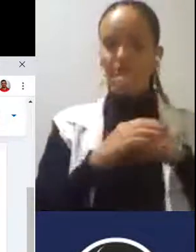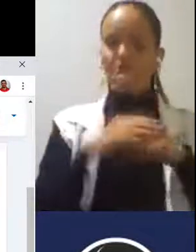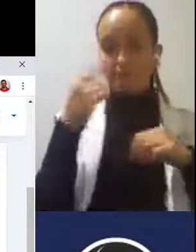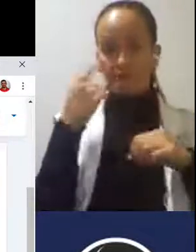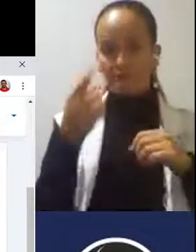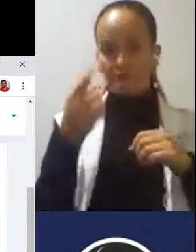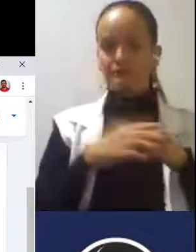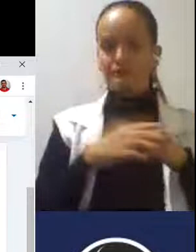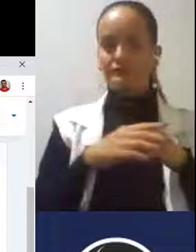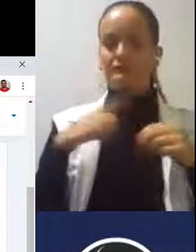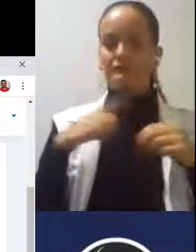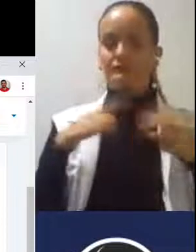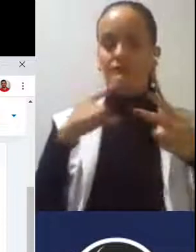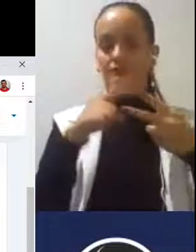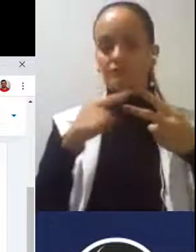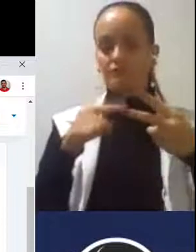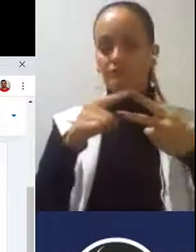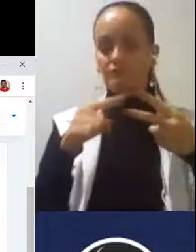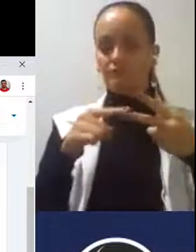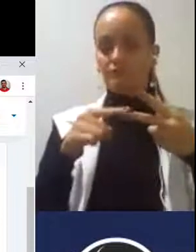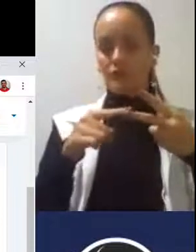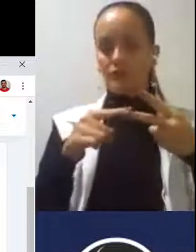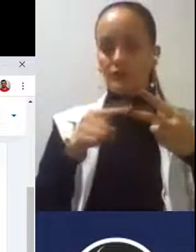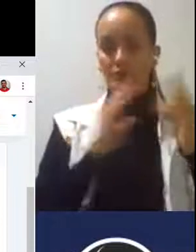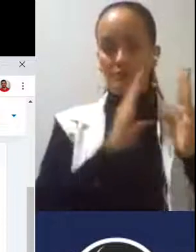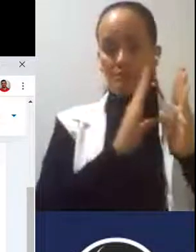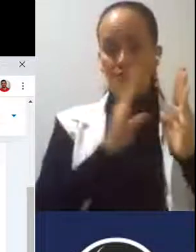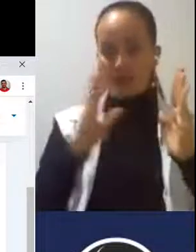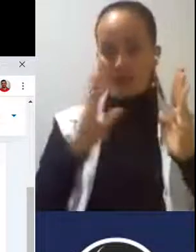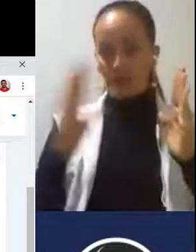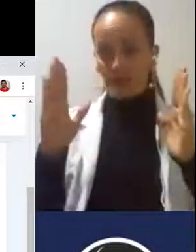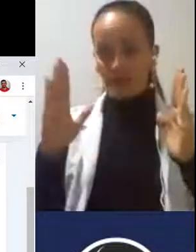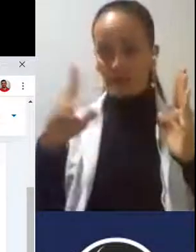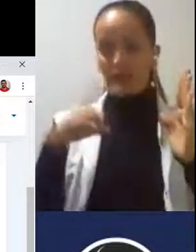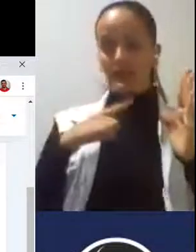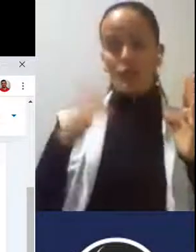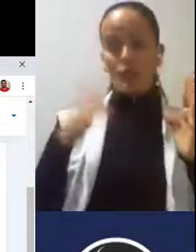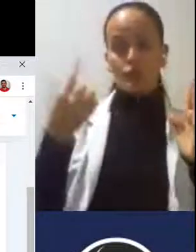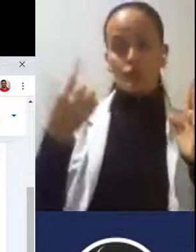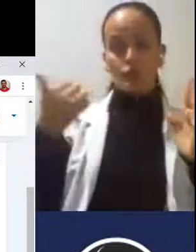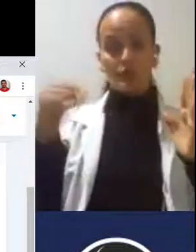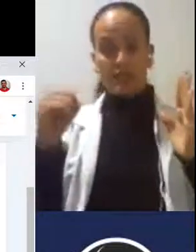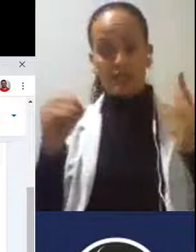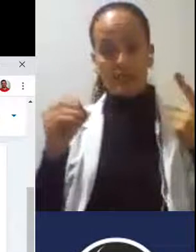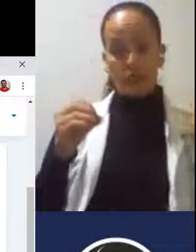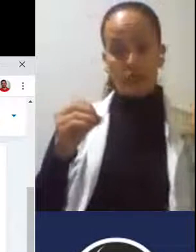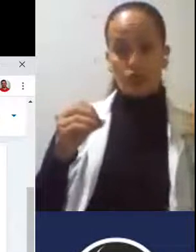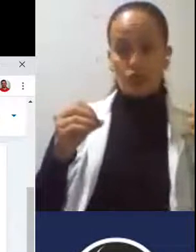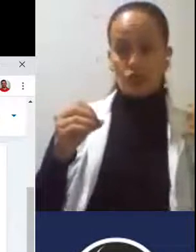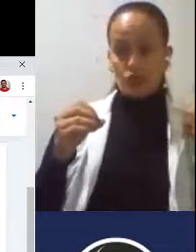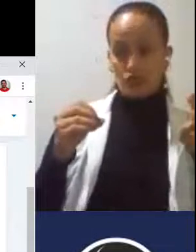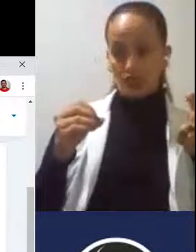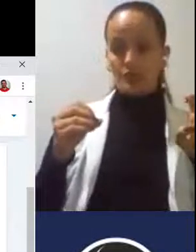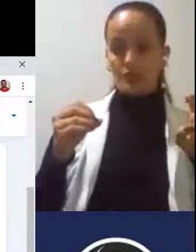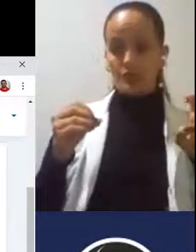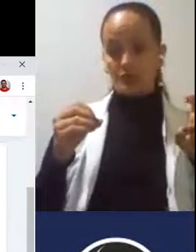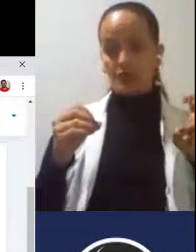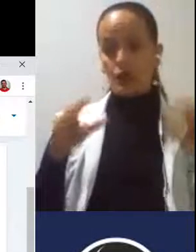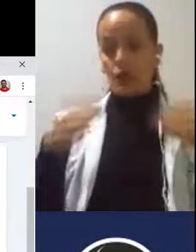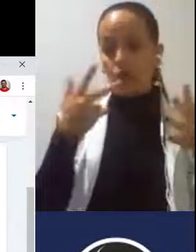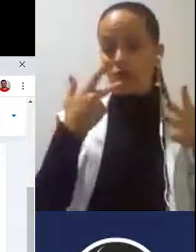dois resistores em paralelo. Um resistor de 10 ohms e outro resistor de 15. Quando a gente faz a associação em paralelo,